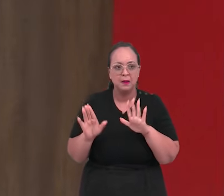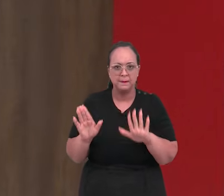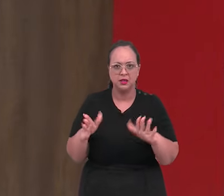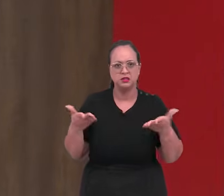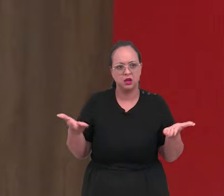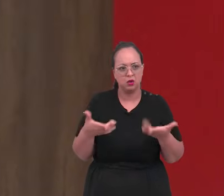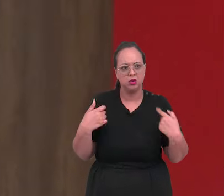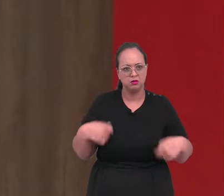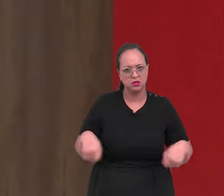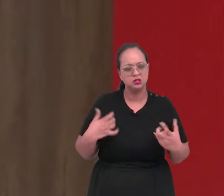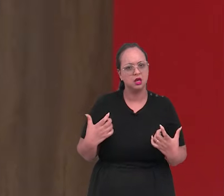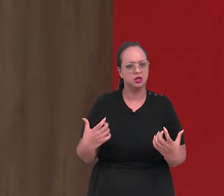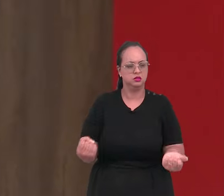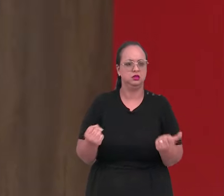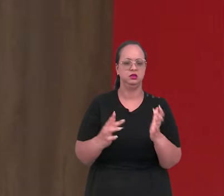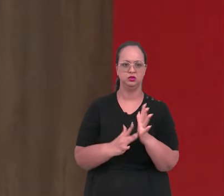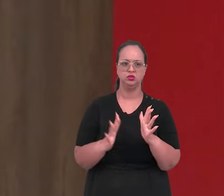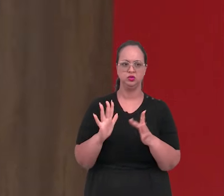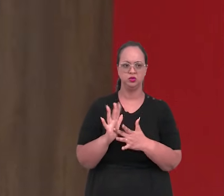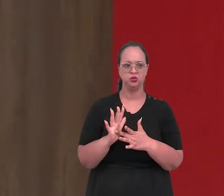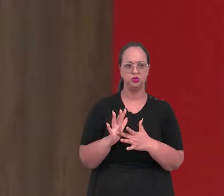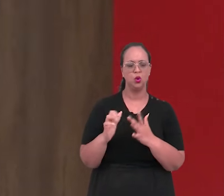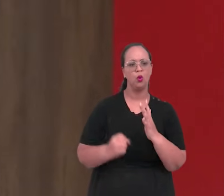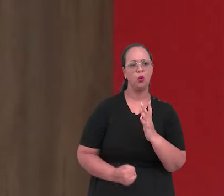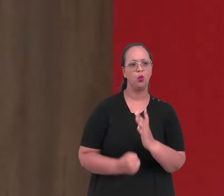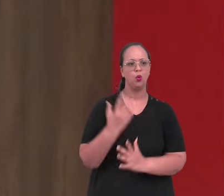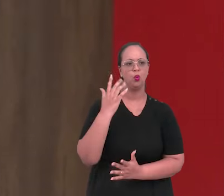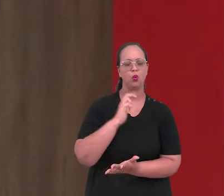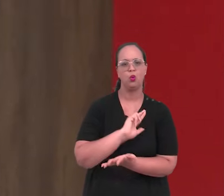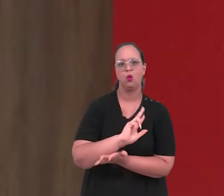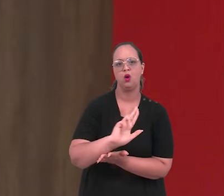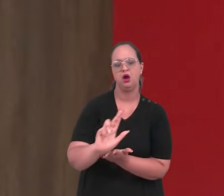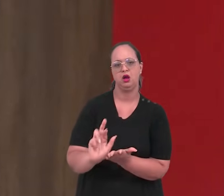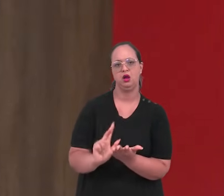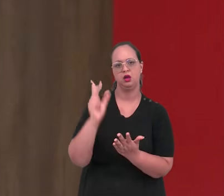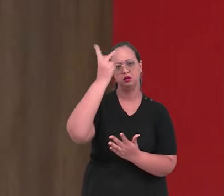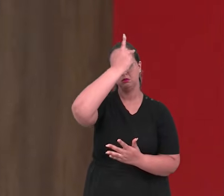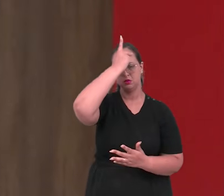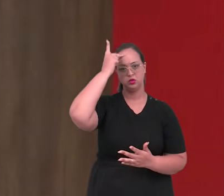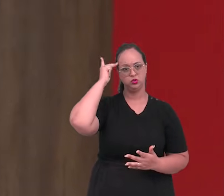veio até o homem. Agora o homem tem que aceitá-lo. Quantas pessoas